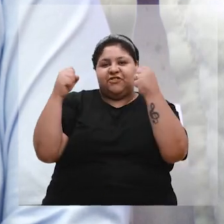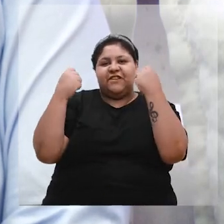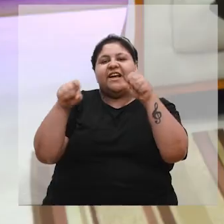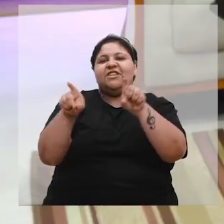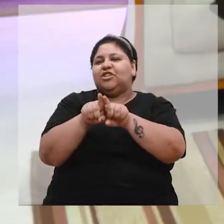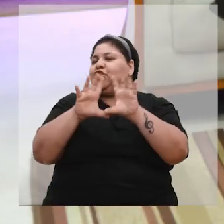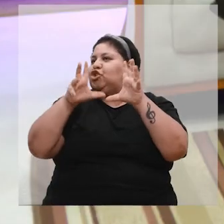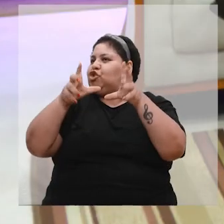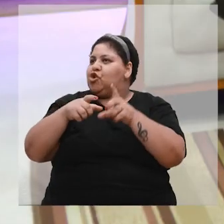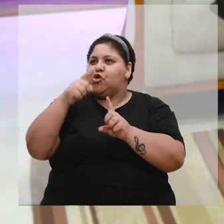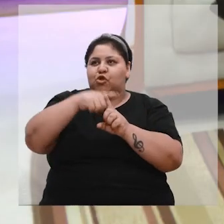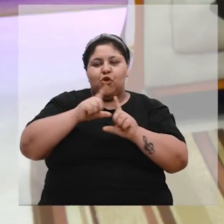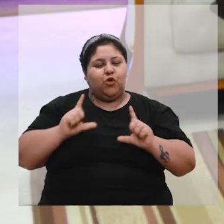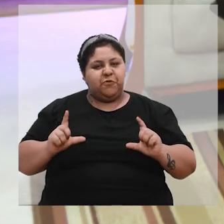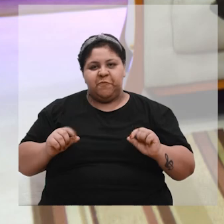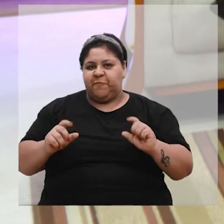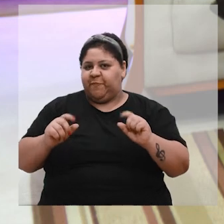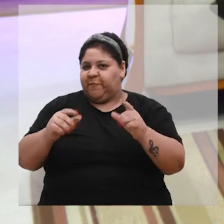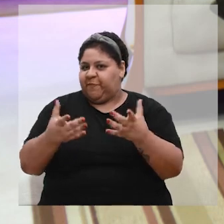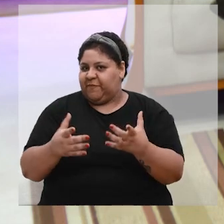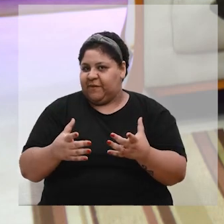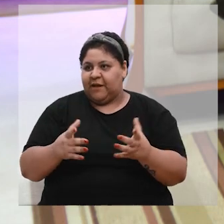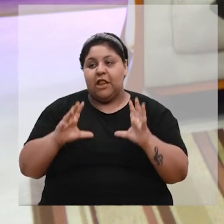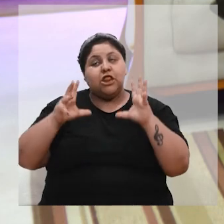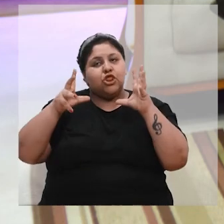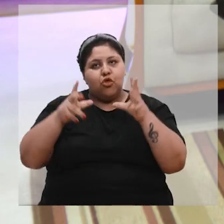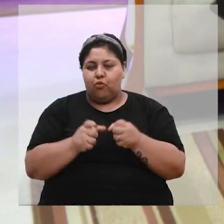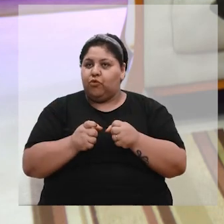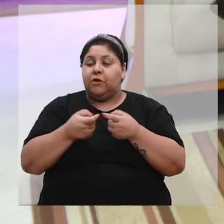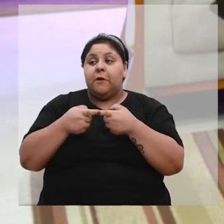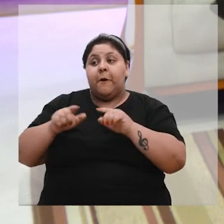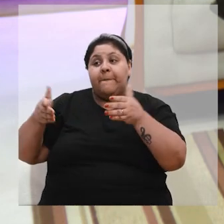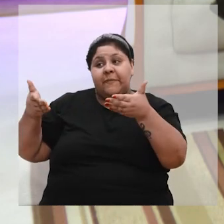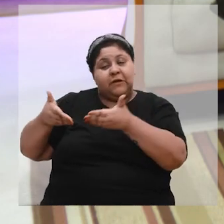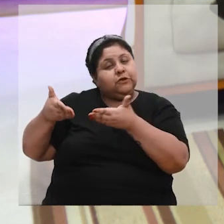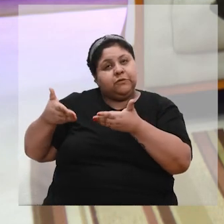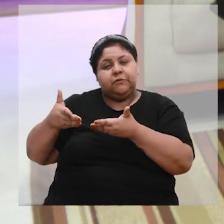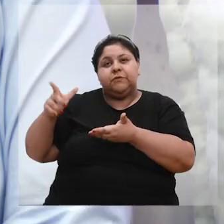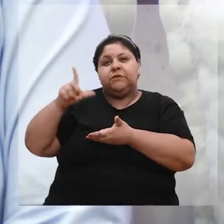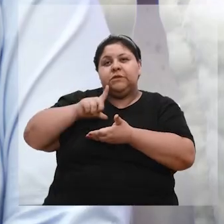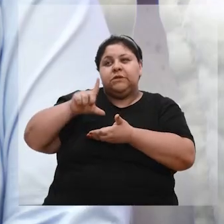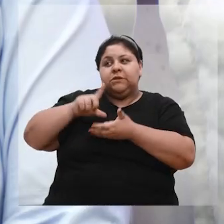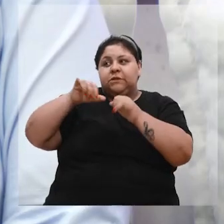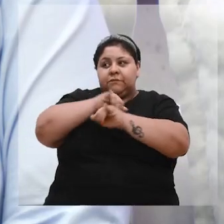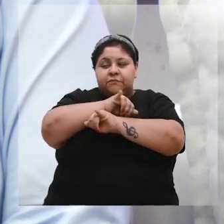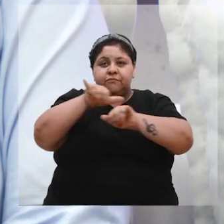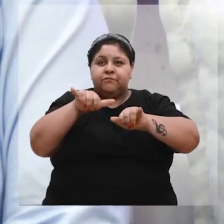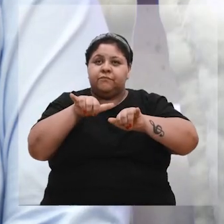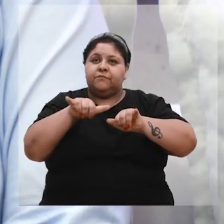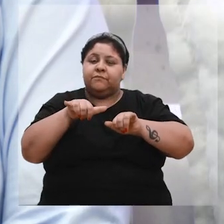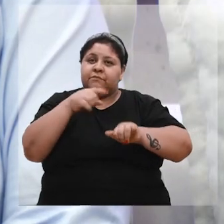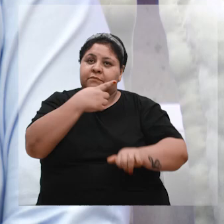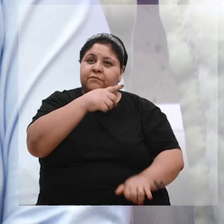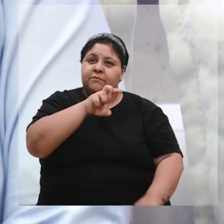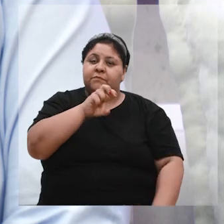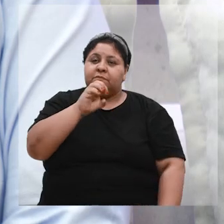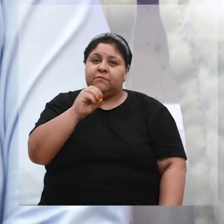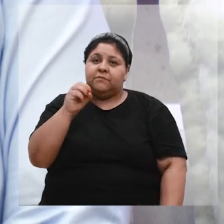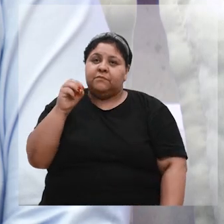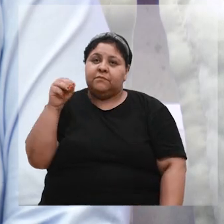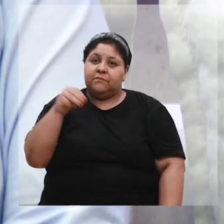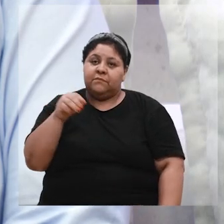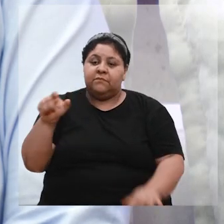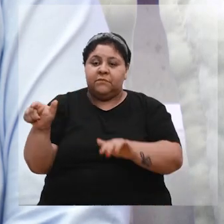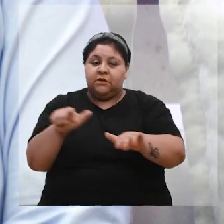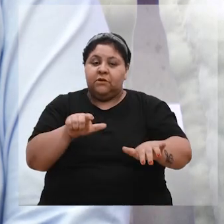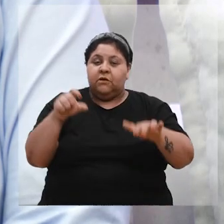que para todos os tipos de câncer daí, Todos. né? Na verdade, para tudo, né? Mas hoje a gente tem dados de que